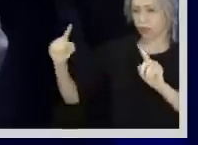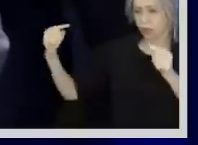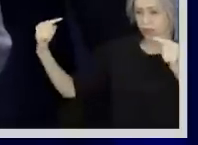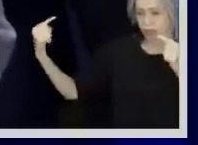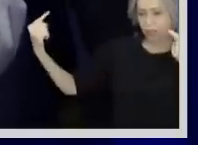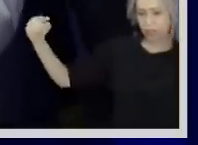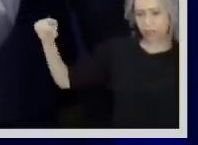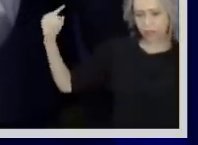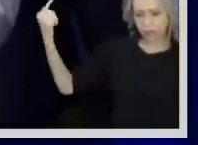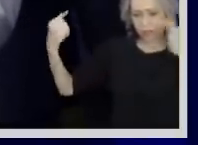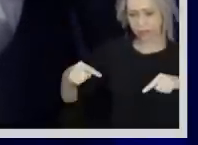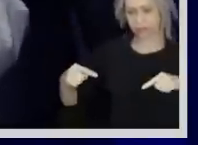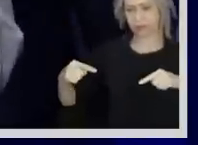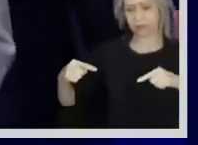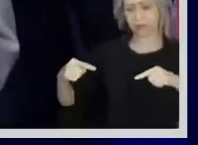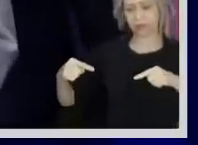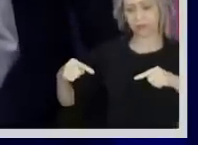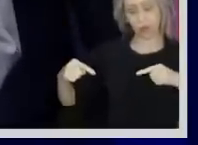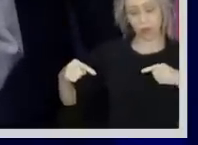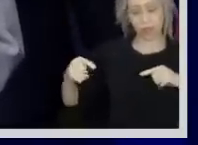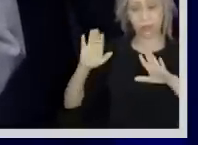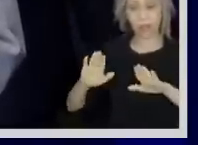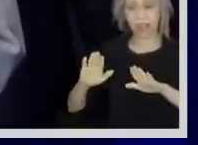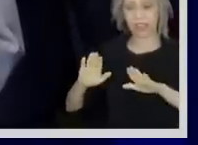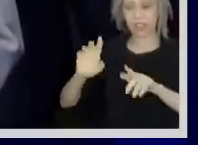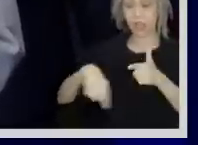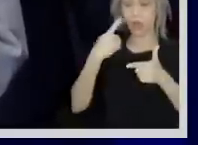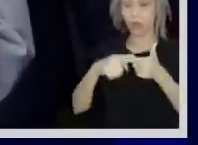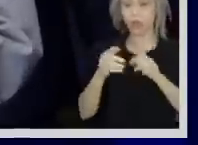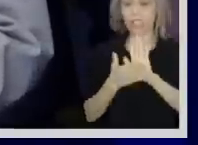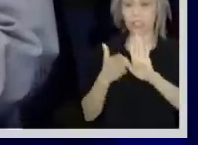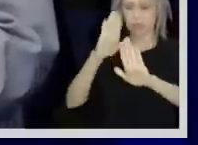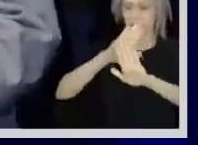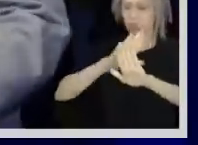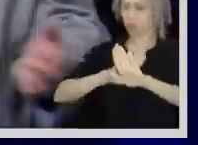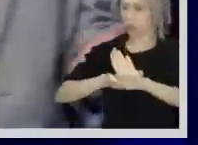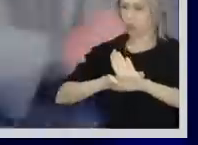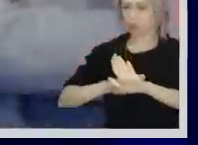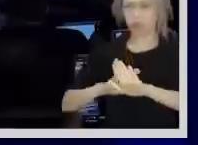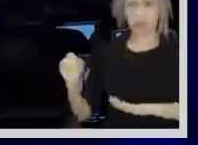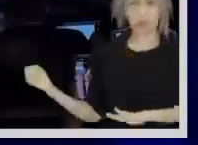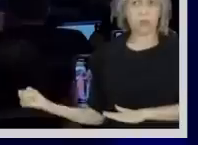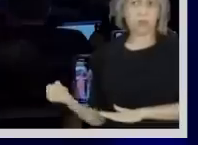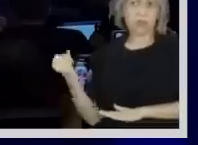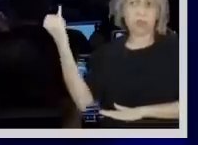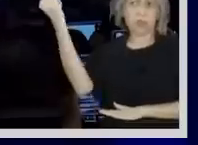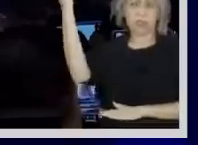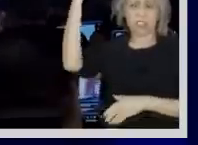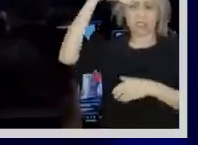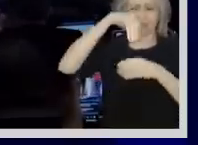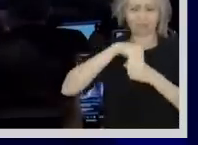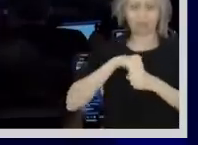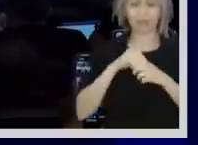Se ela não der essa sinalização muito clara de que tem intenção de compor para apoiar ou o Lula ou alguém indicado por